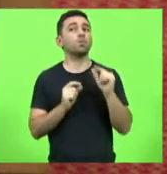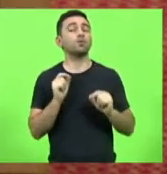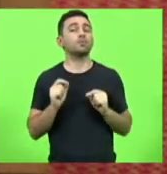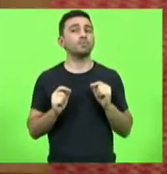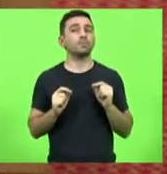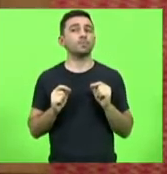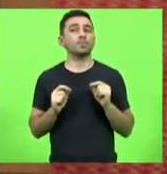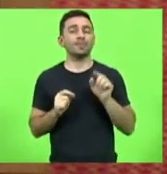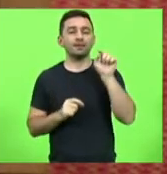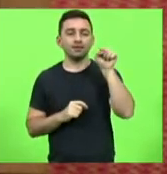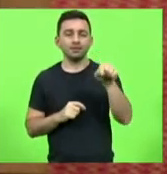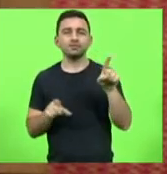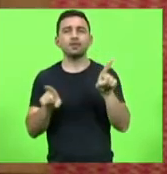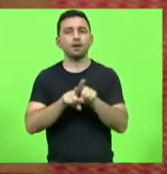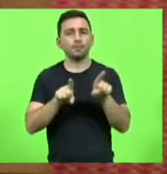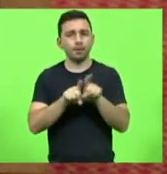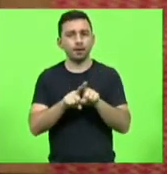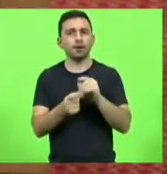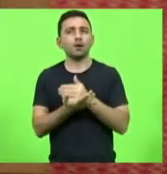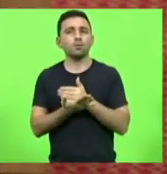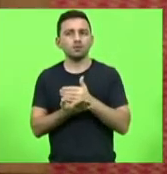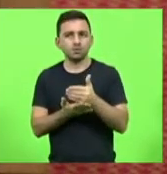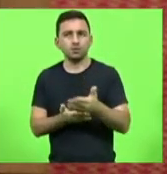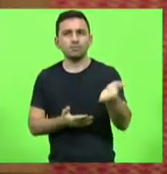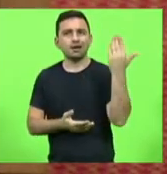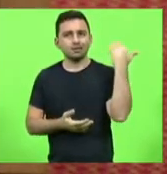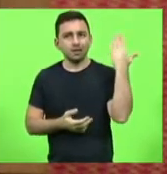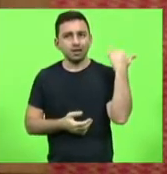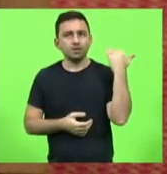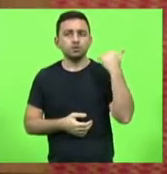Ela também iniciou na época da Dilma,